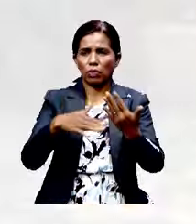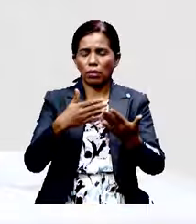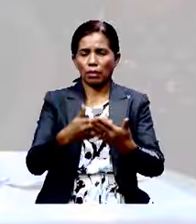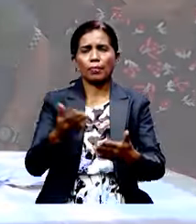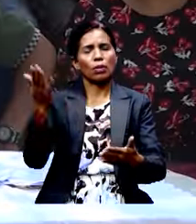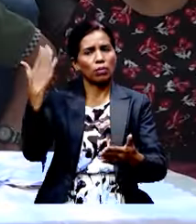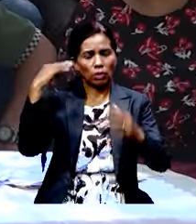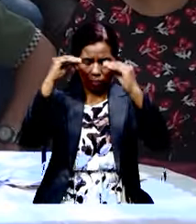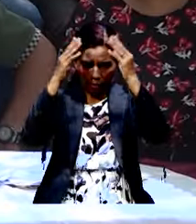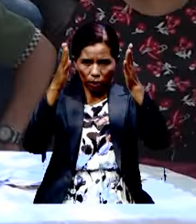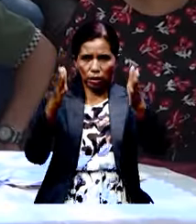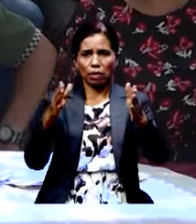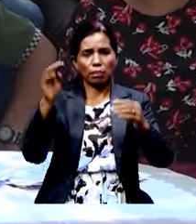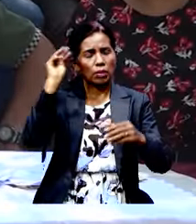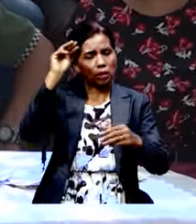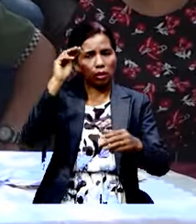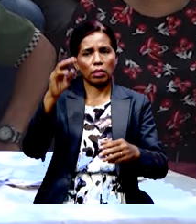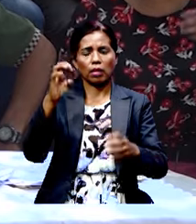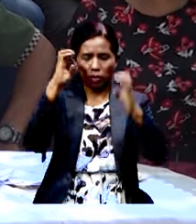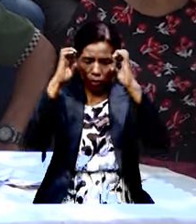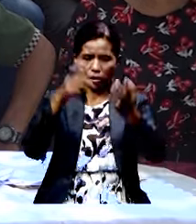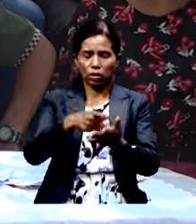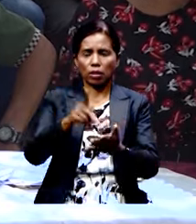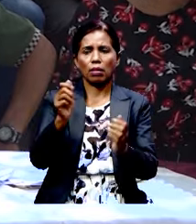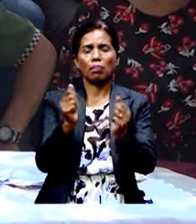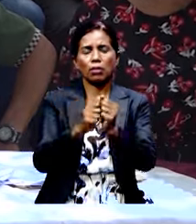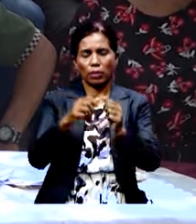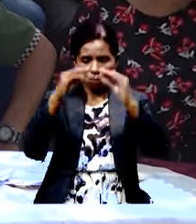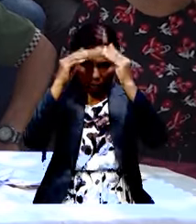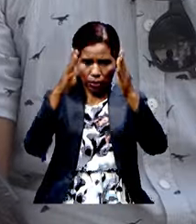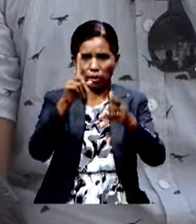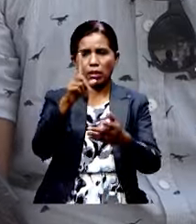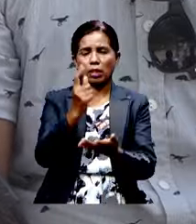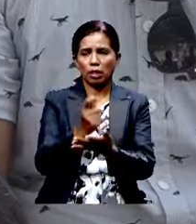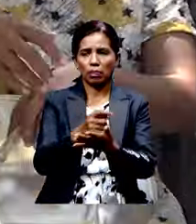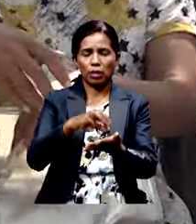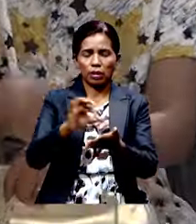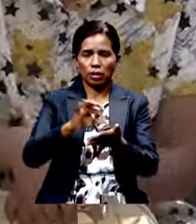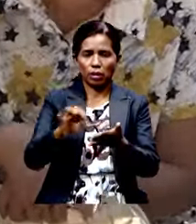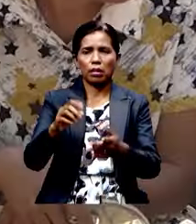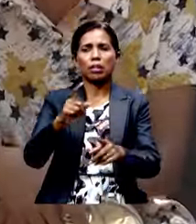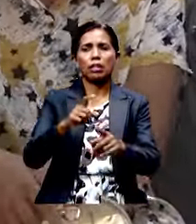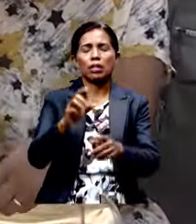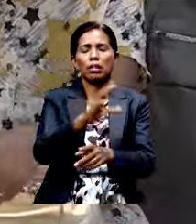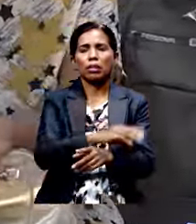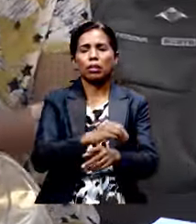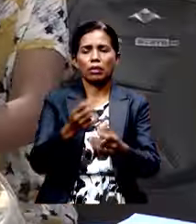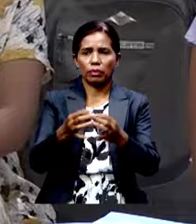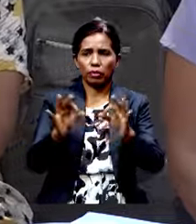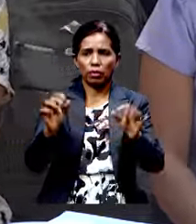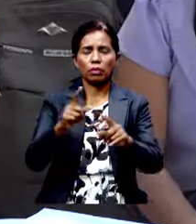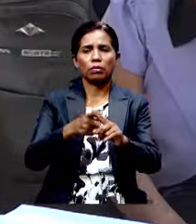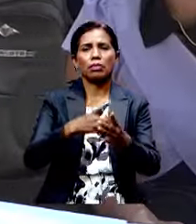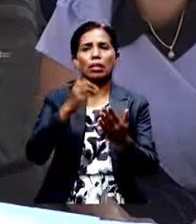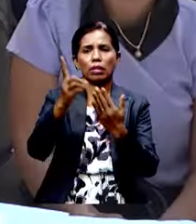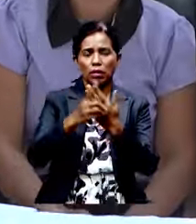ne Ministério da Educação halona pagamento para professor Rihun Idaresin, nebe assina contrato ia fulan abril, no se remata ia fulan